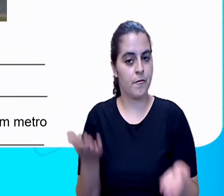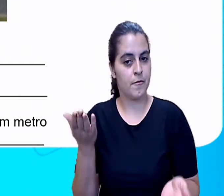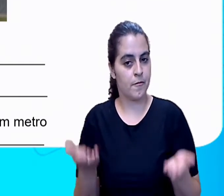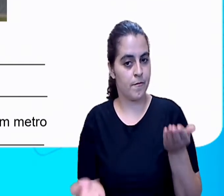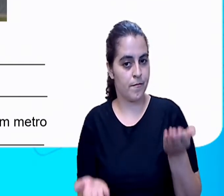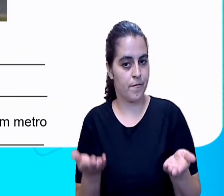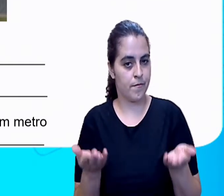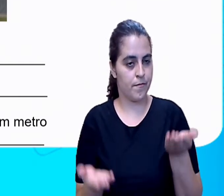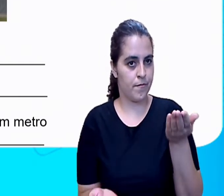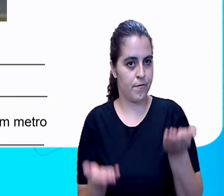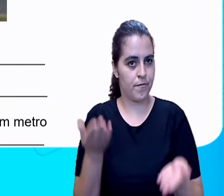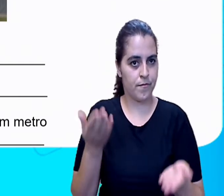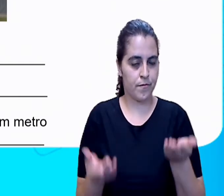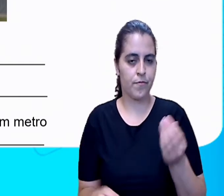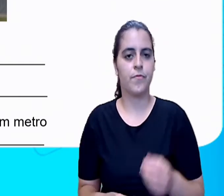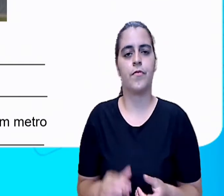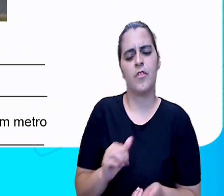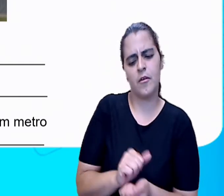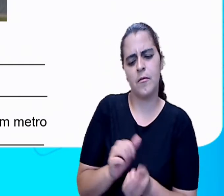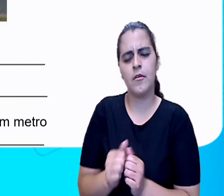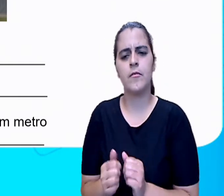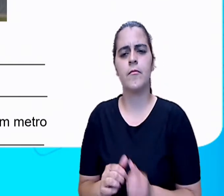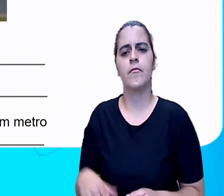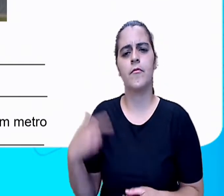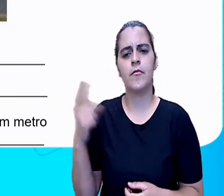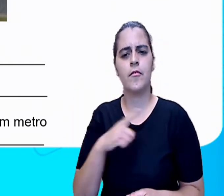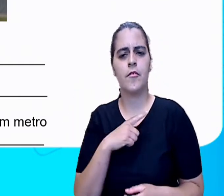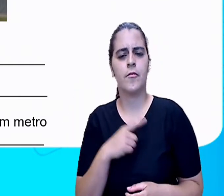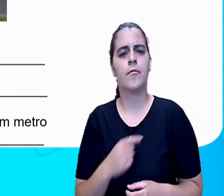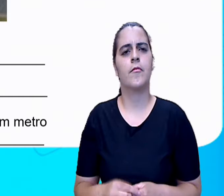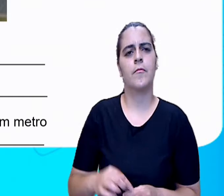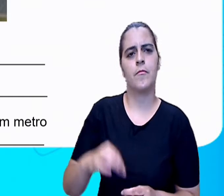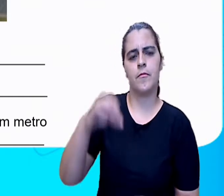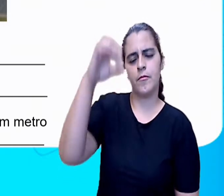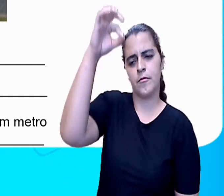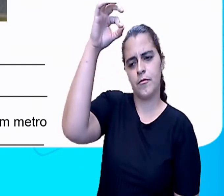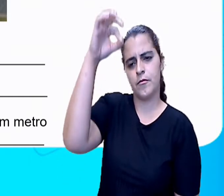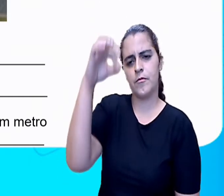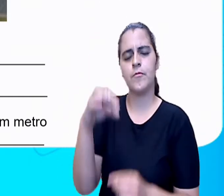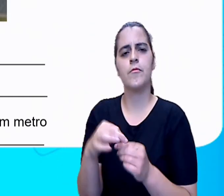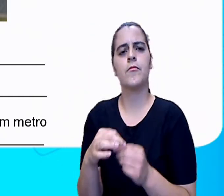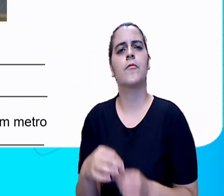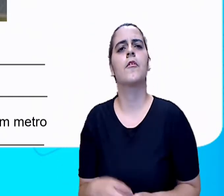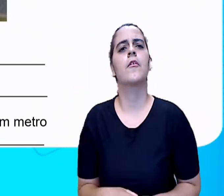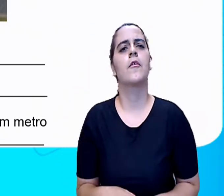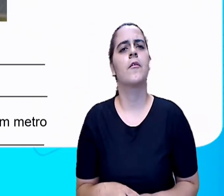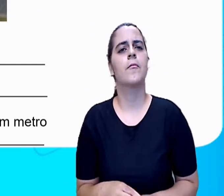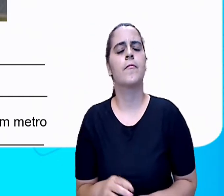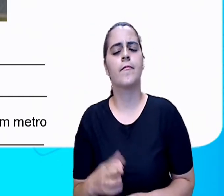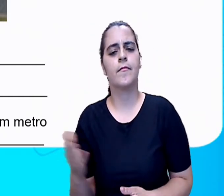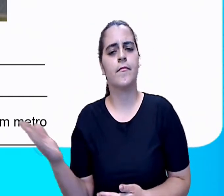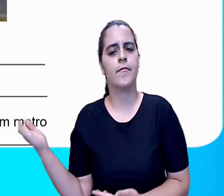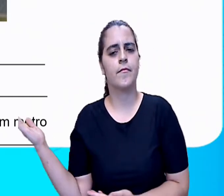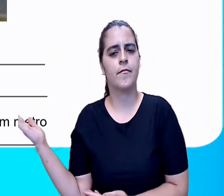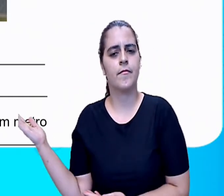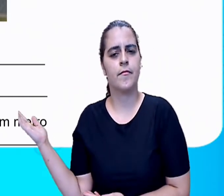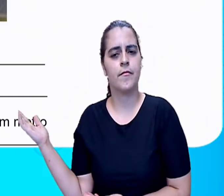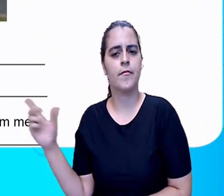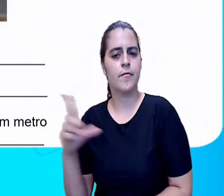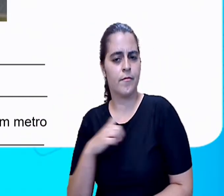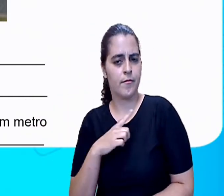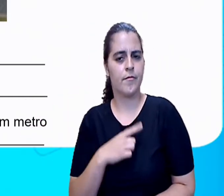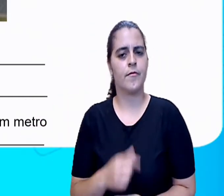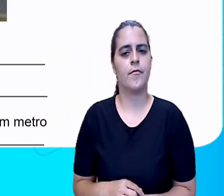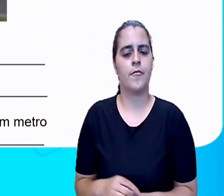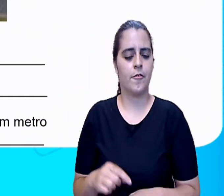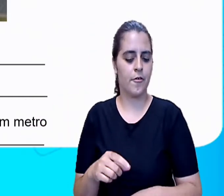de massa, que nós também aprendemos. Tem o menino fazendo a medição da sua altura, que é a medida de comprimento.